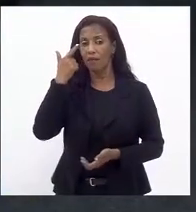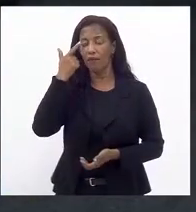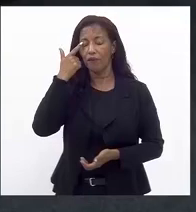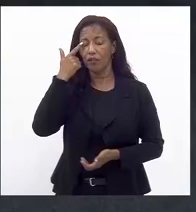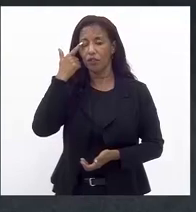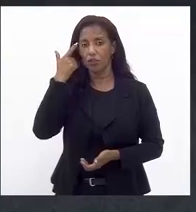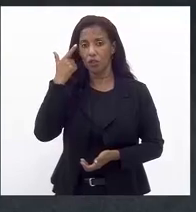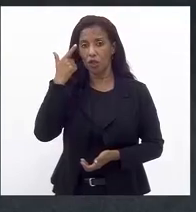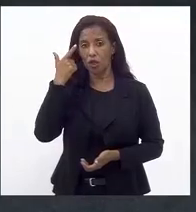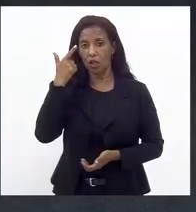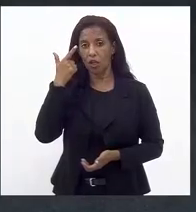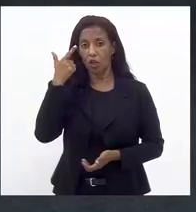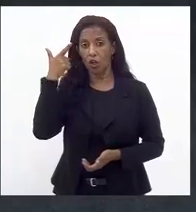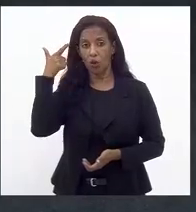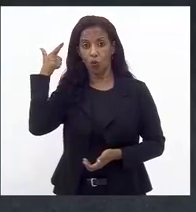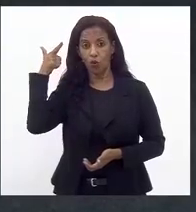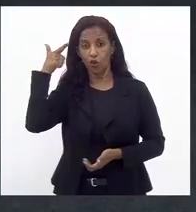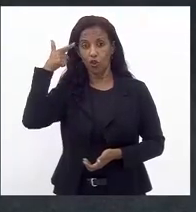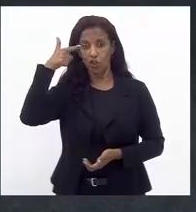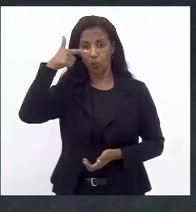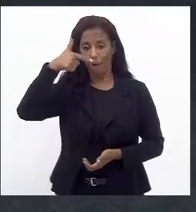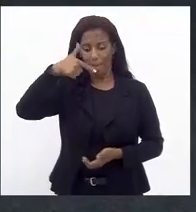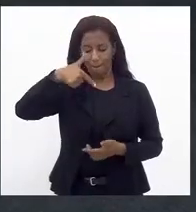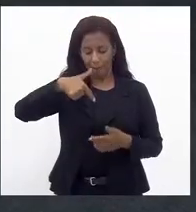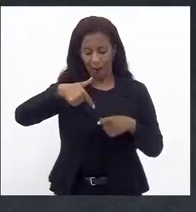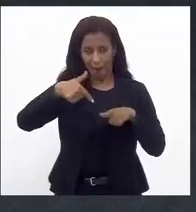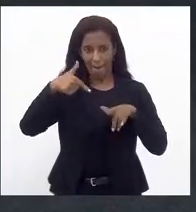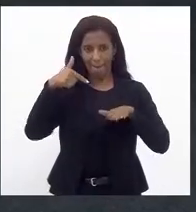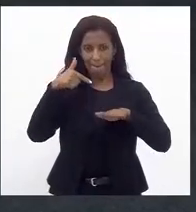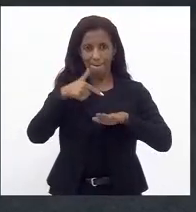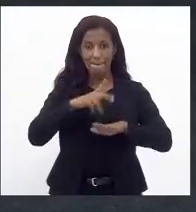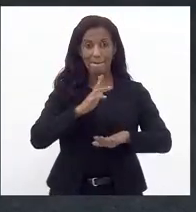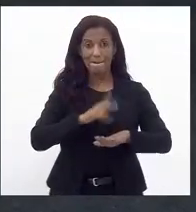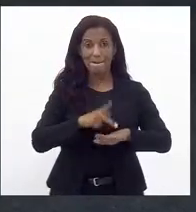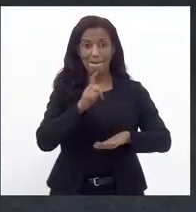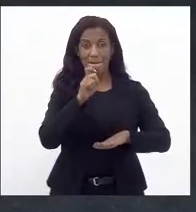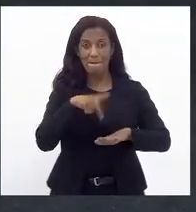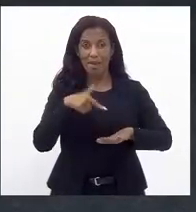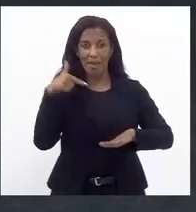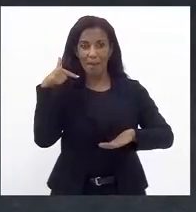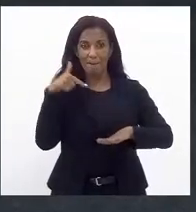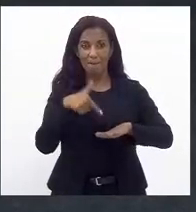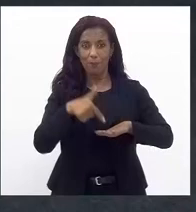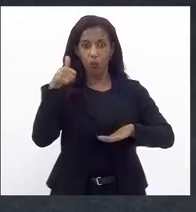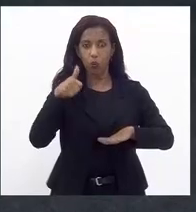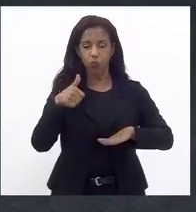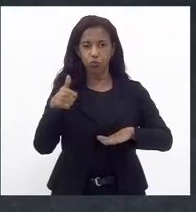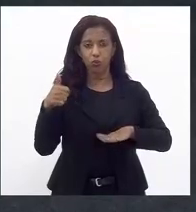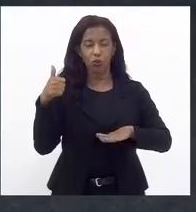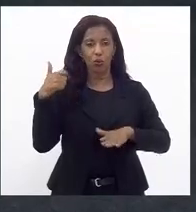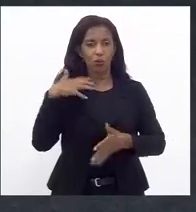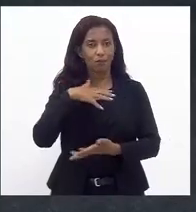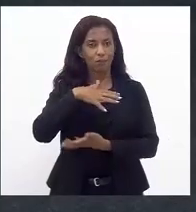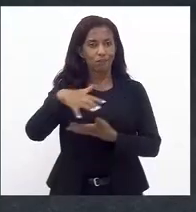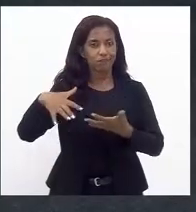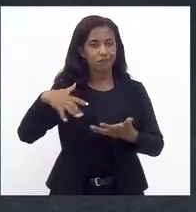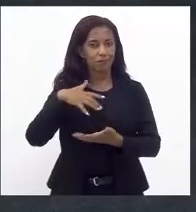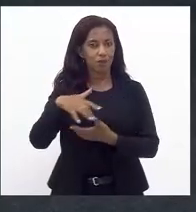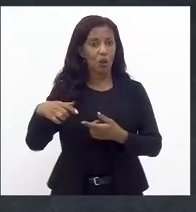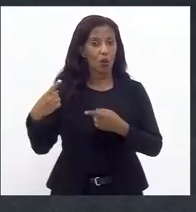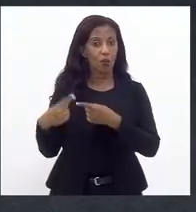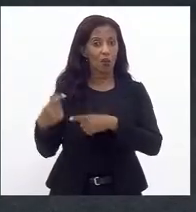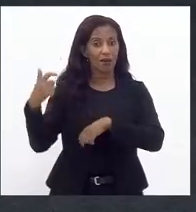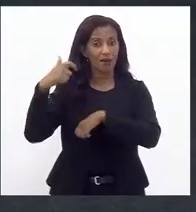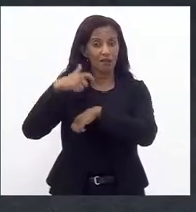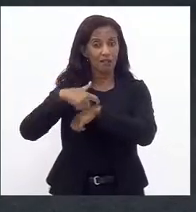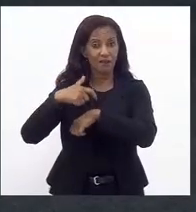tiro acertou o meu pé e o tiro acertou o meu pé no manifestação porque